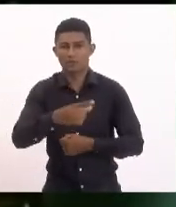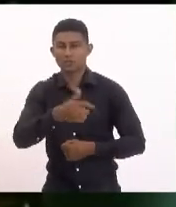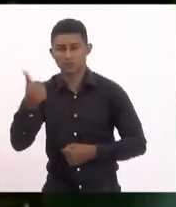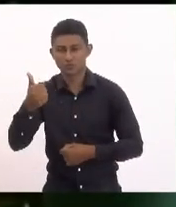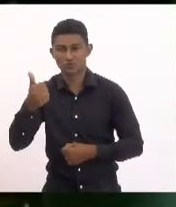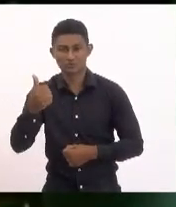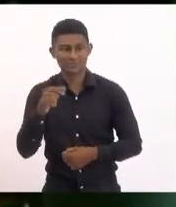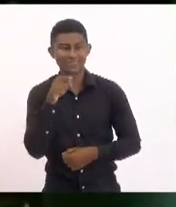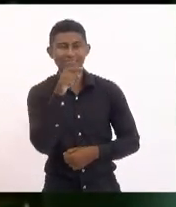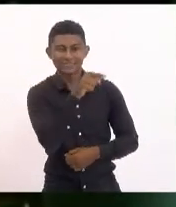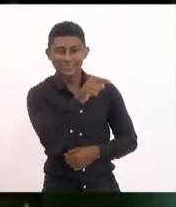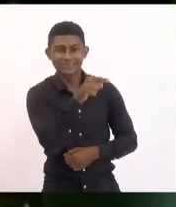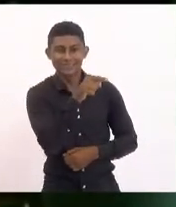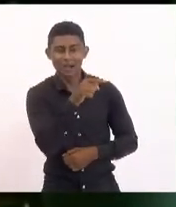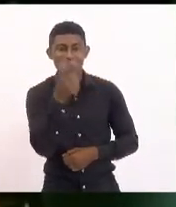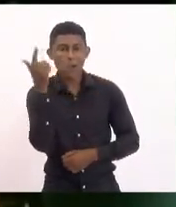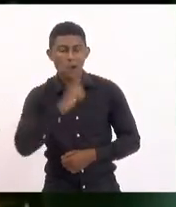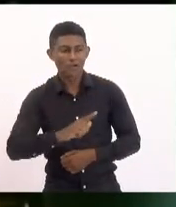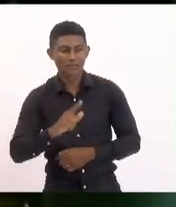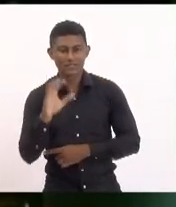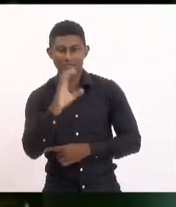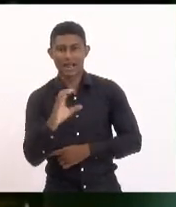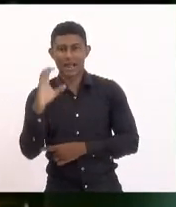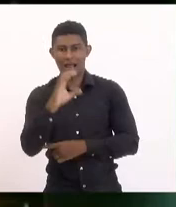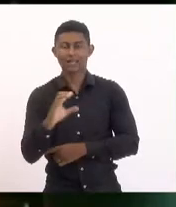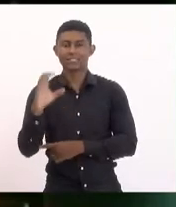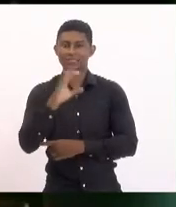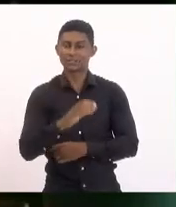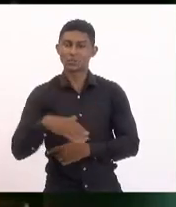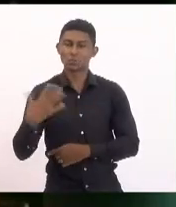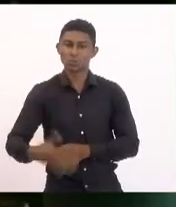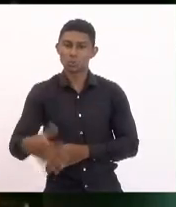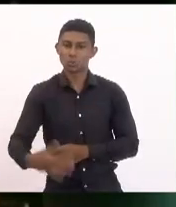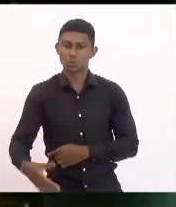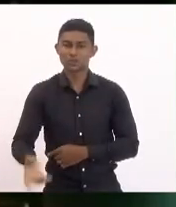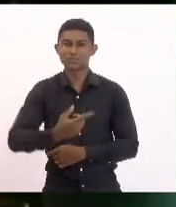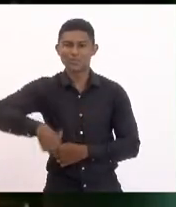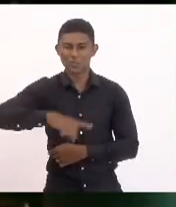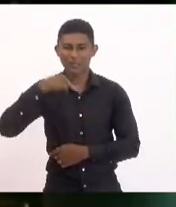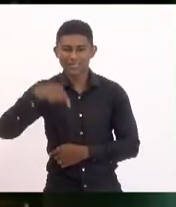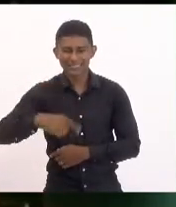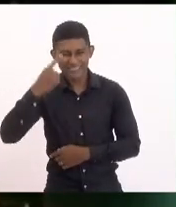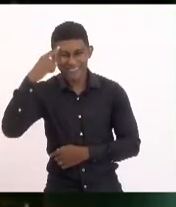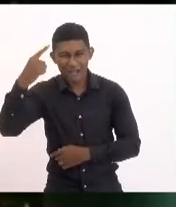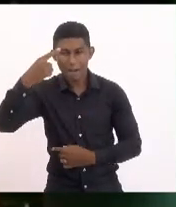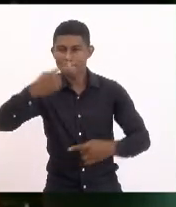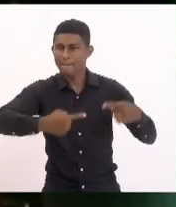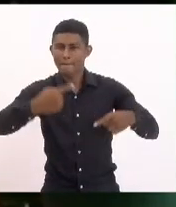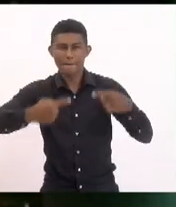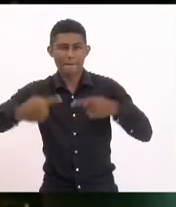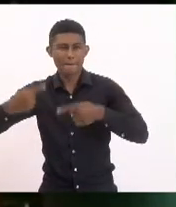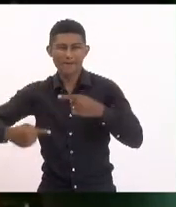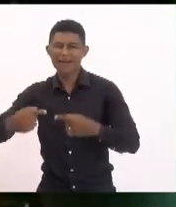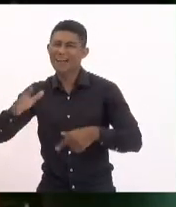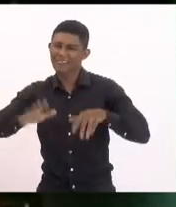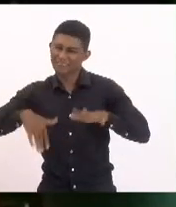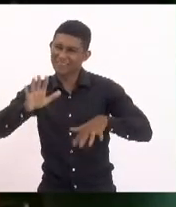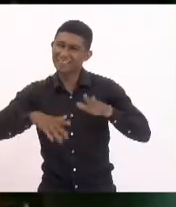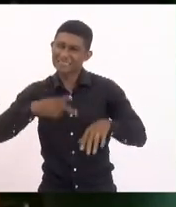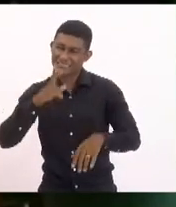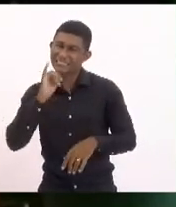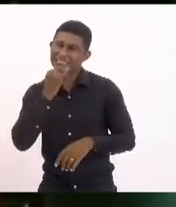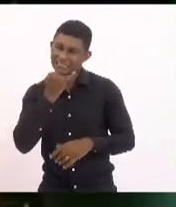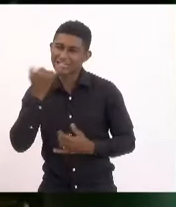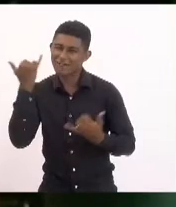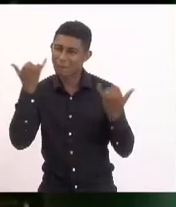categoria Mérito Científico. A gente que traz aqui muitos debates, muitos dolorosos e tristes com